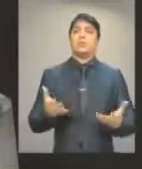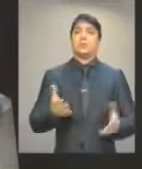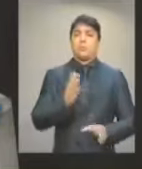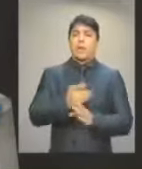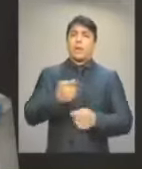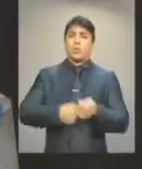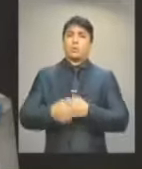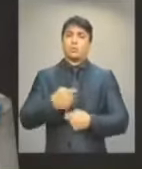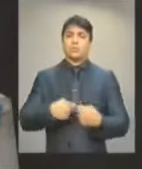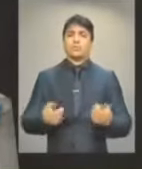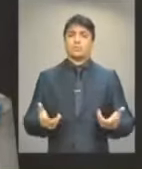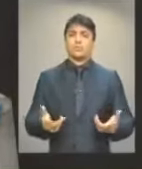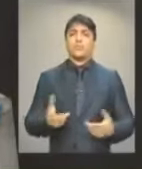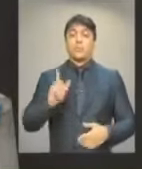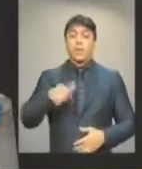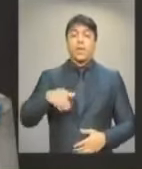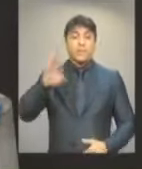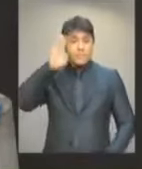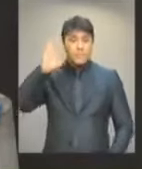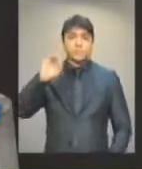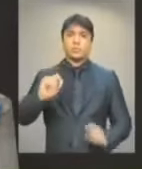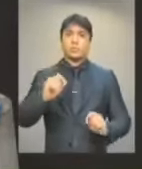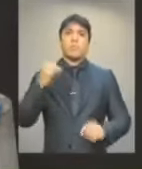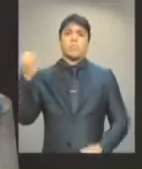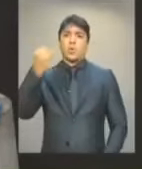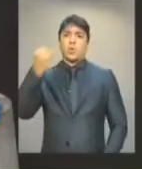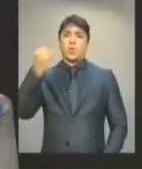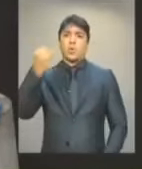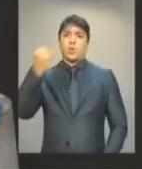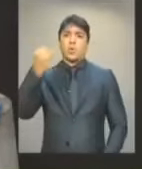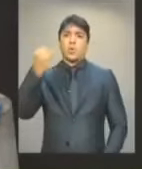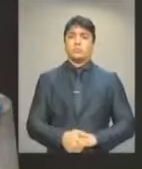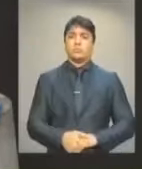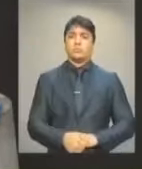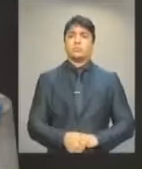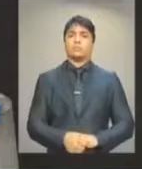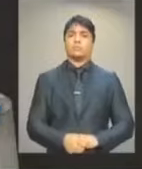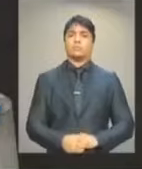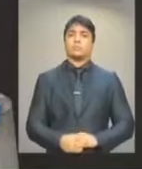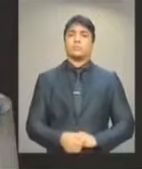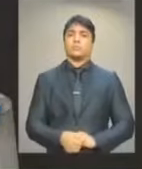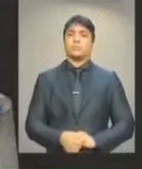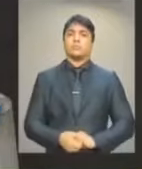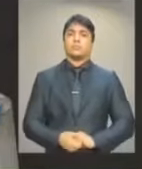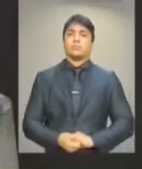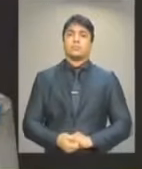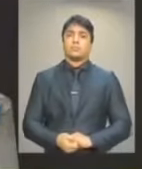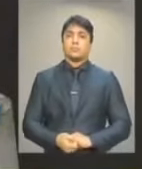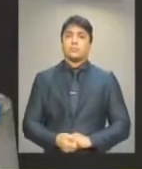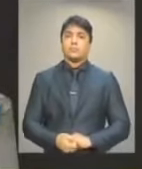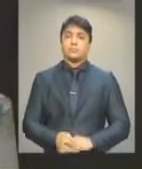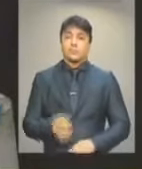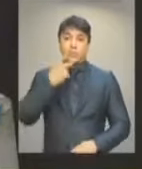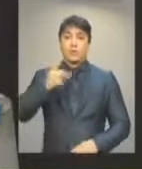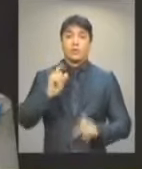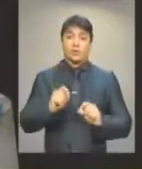setores econômicos. Isso é, sobretudo, muito importante. Mas mais do que isso, quero dizer que